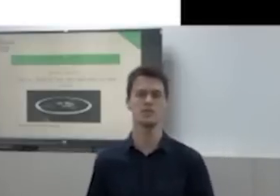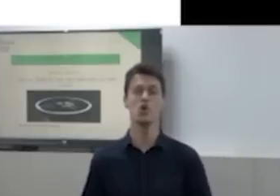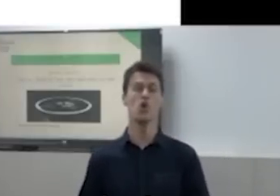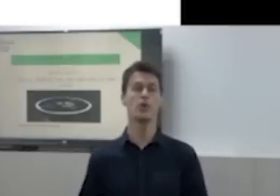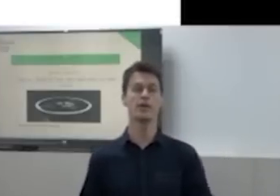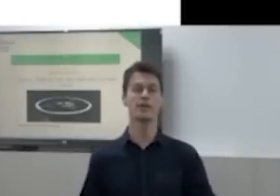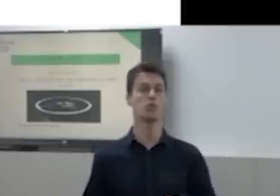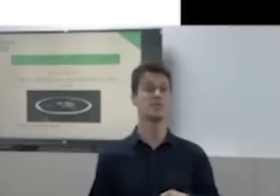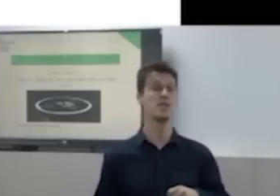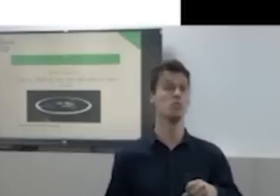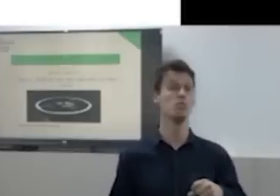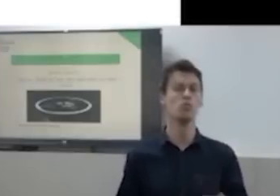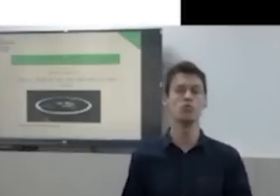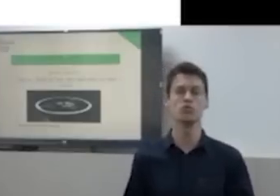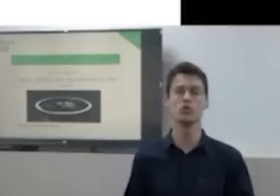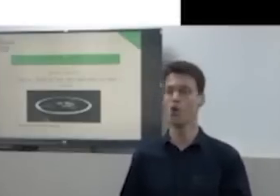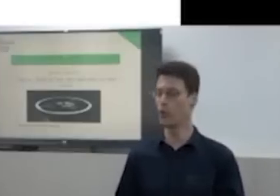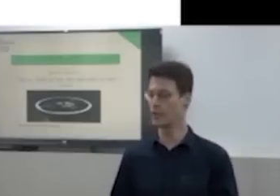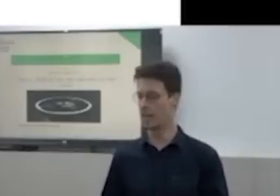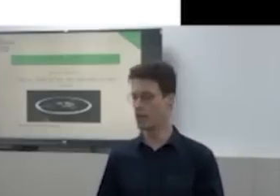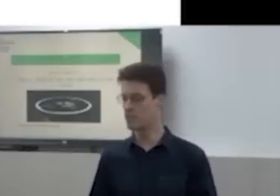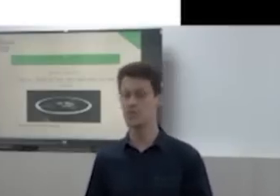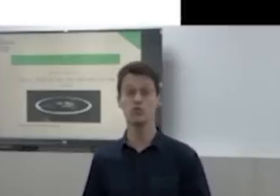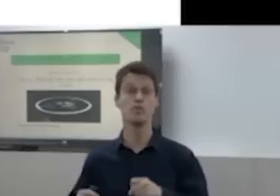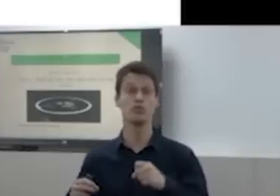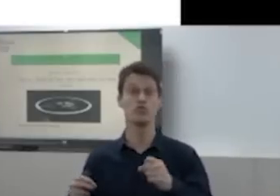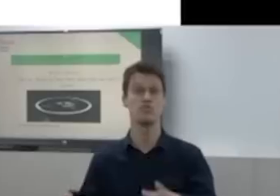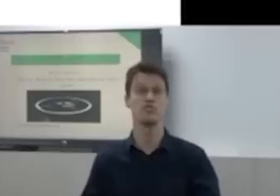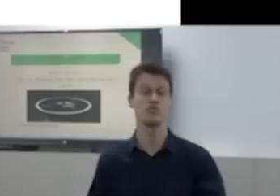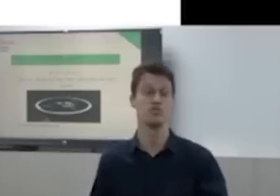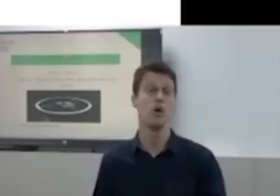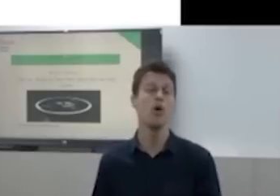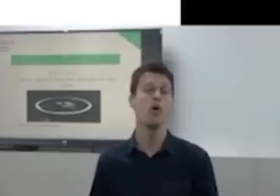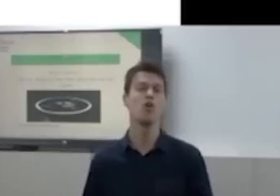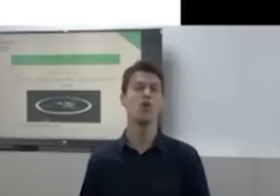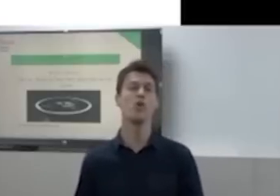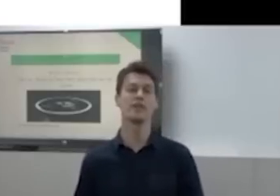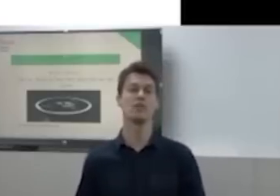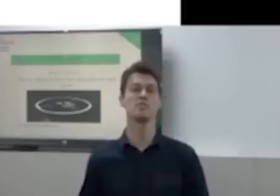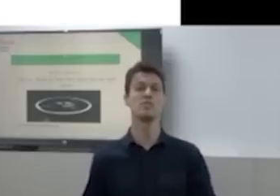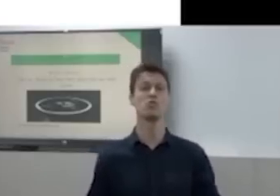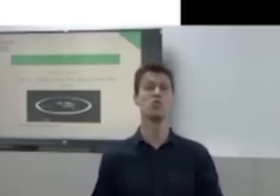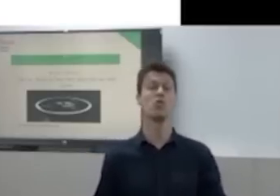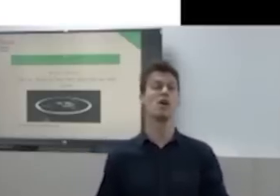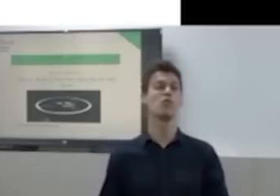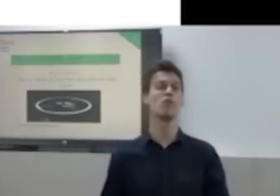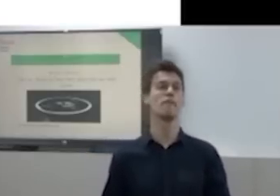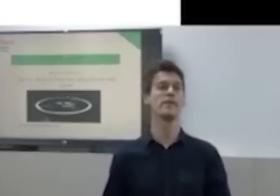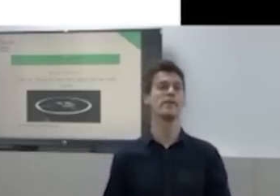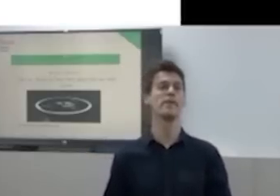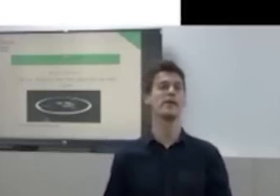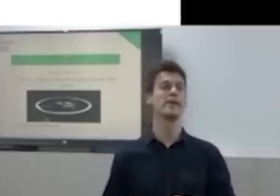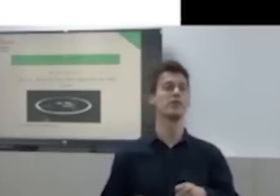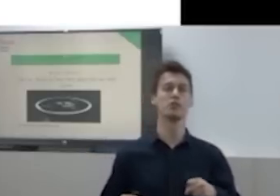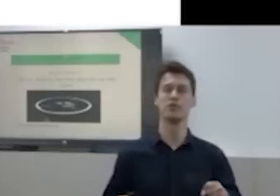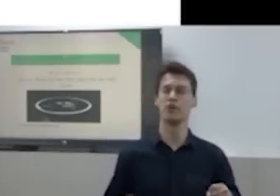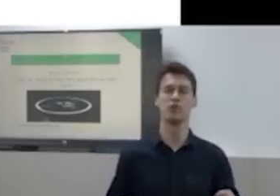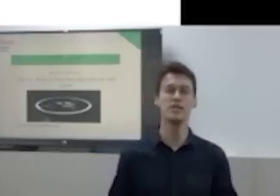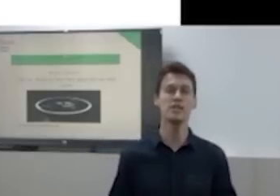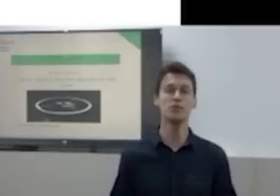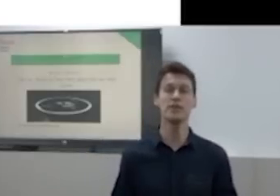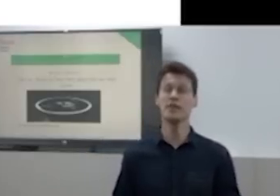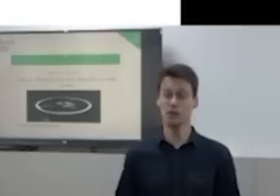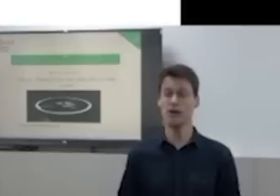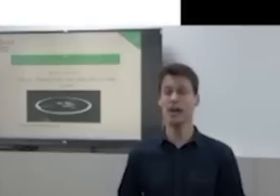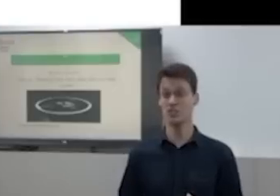dos artistas, o que está acontecendo no mundo, o que está acontecendo com o meu time de futebol, o que está acontecendo com o meu